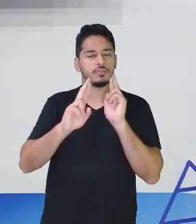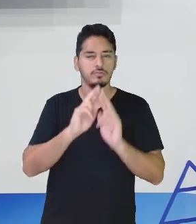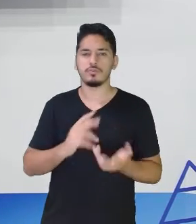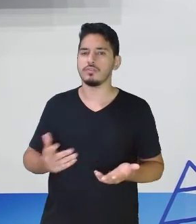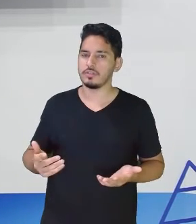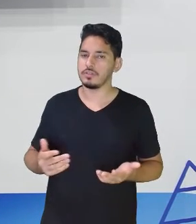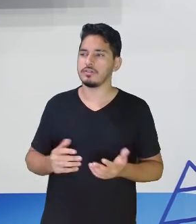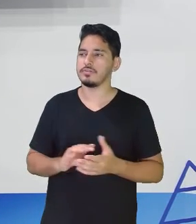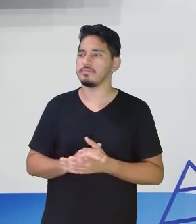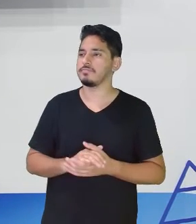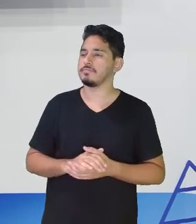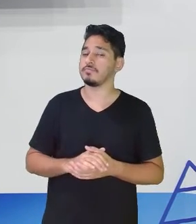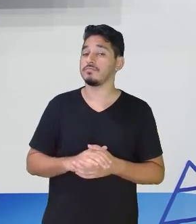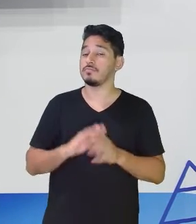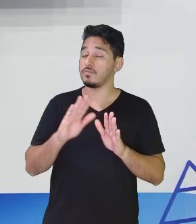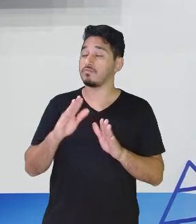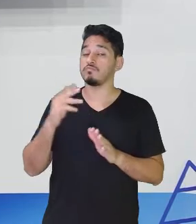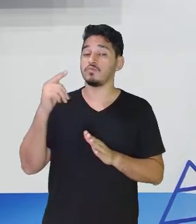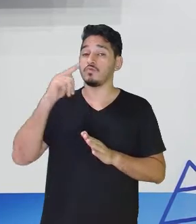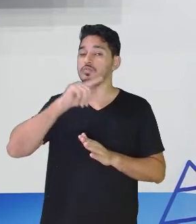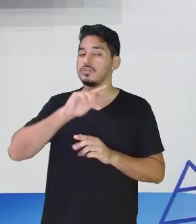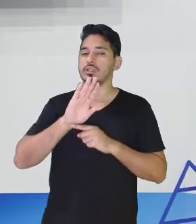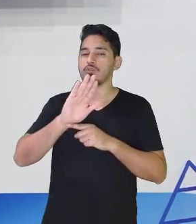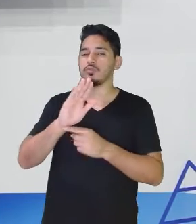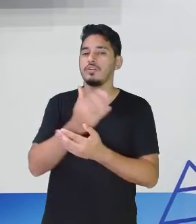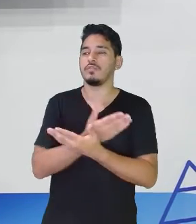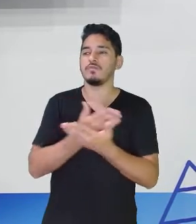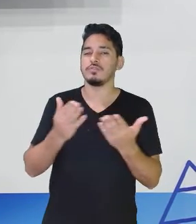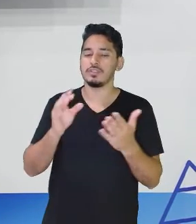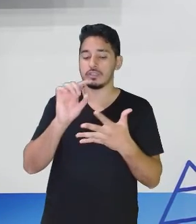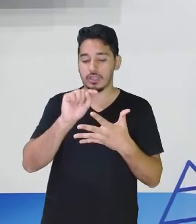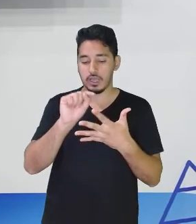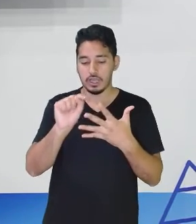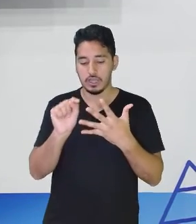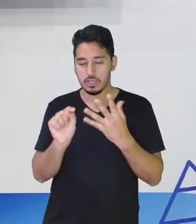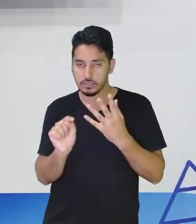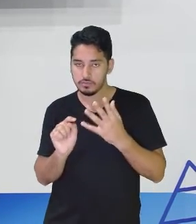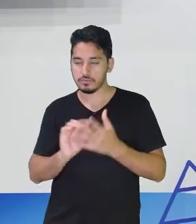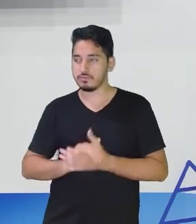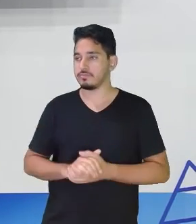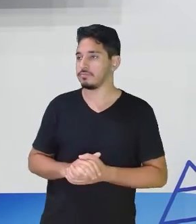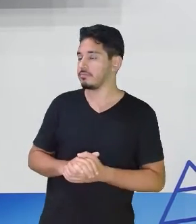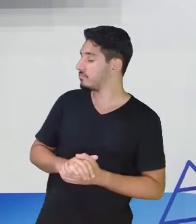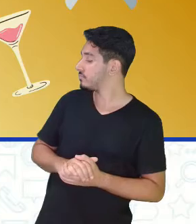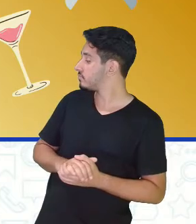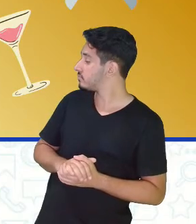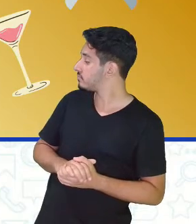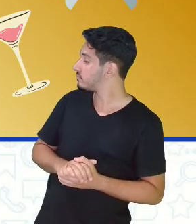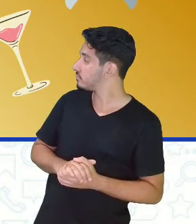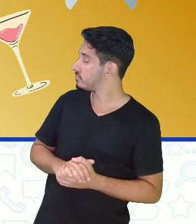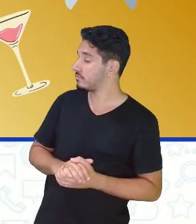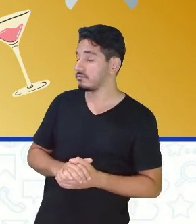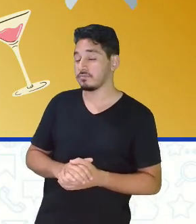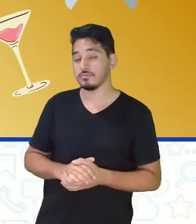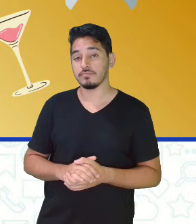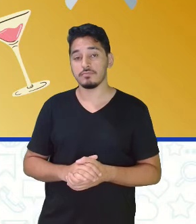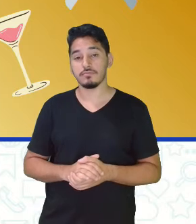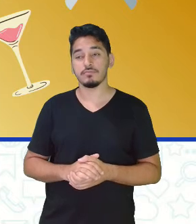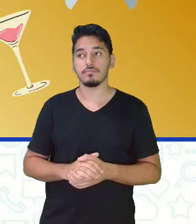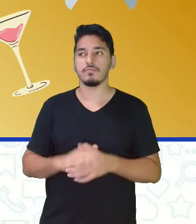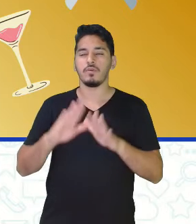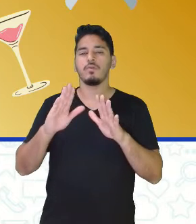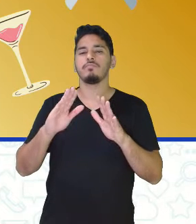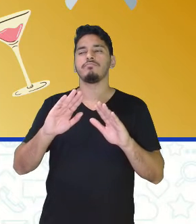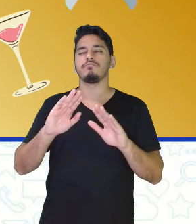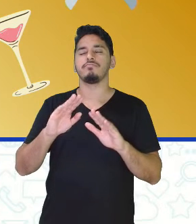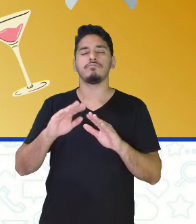3. Vamos ver se eu consigo ajudar vocês em cada uma delas, ok? Então, vamos lá. Eu